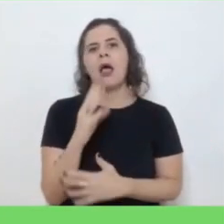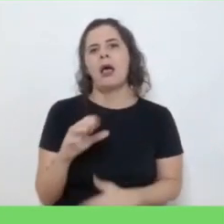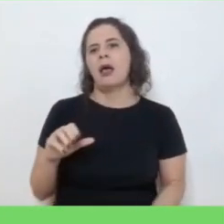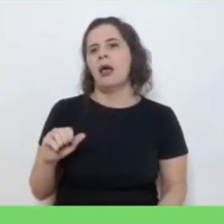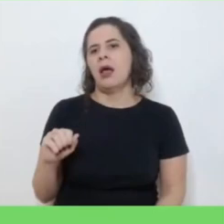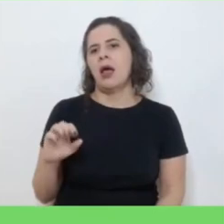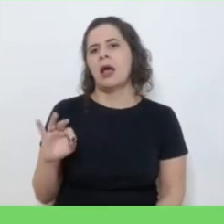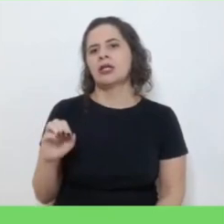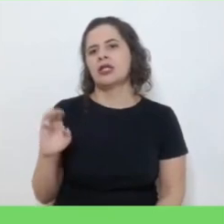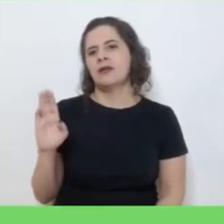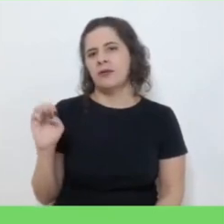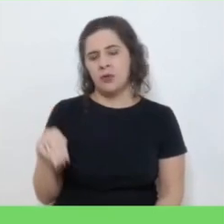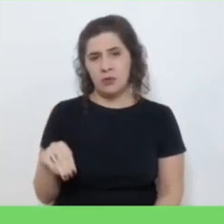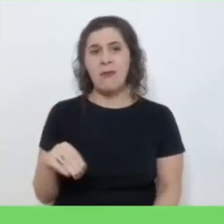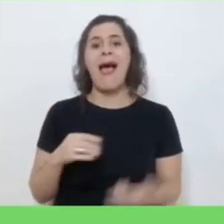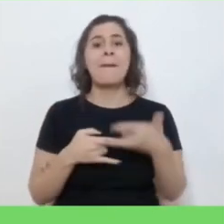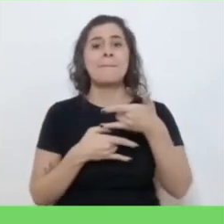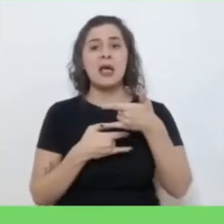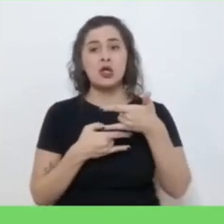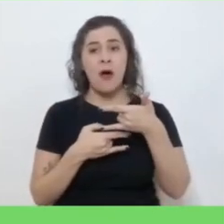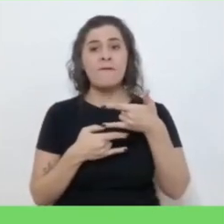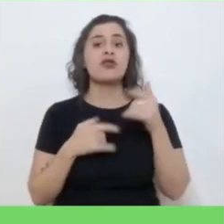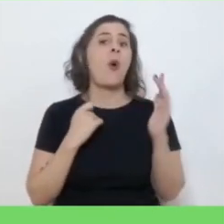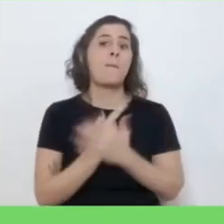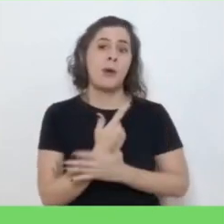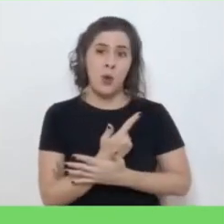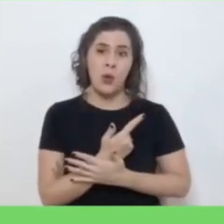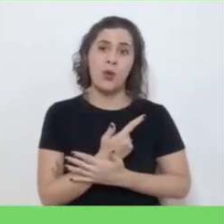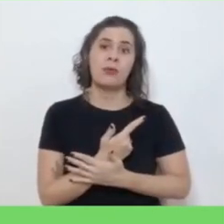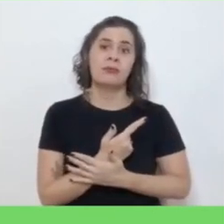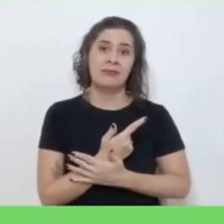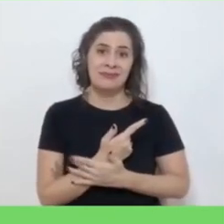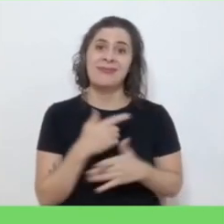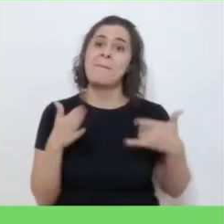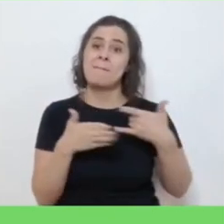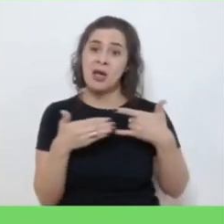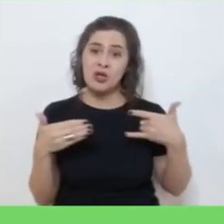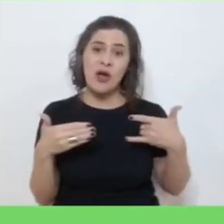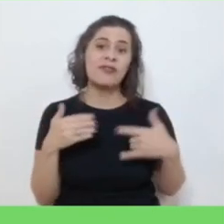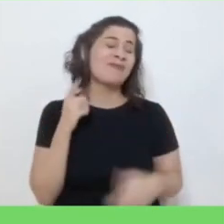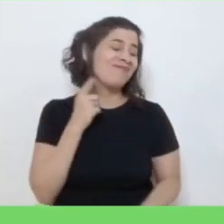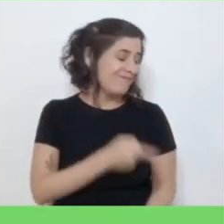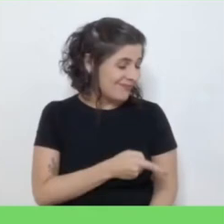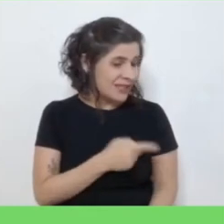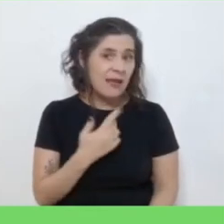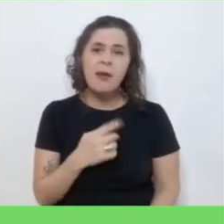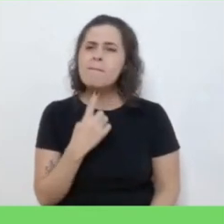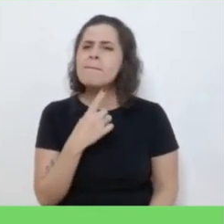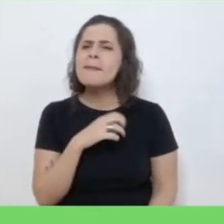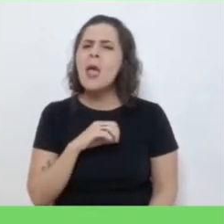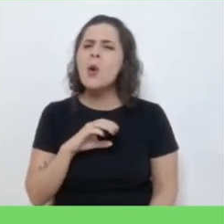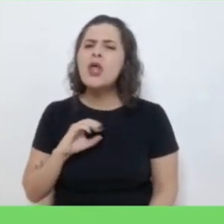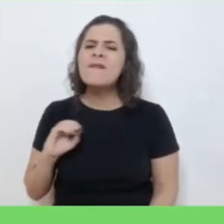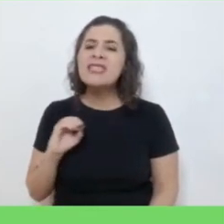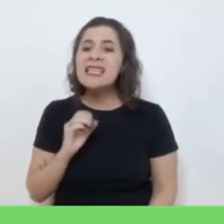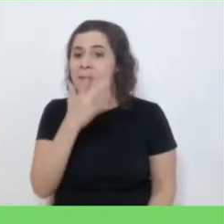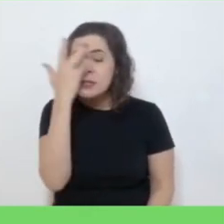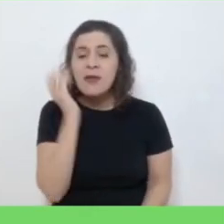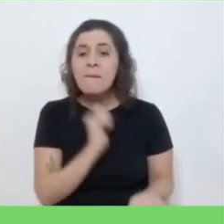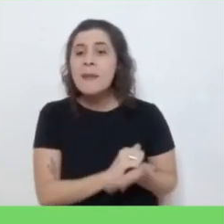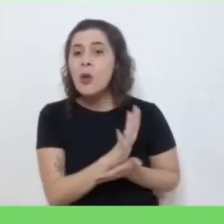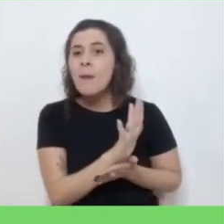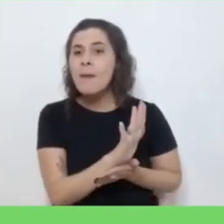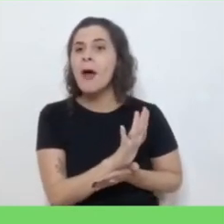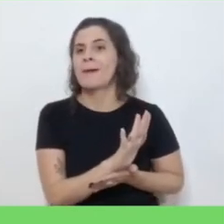Blizzard pela Microsoft. Sim. E 1.900 demissões. Na verdade, na prática, eu tô para perguntar pro Jason Schreier, que tá escrevendo um livro